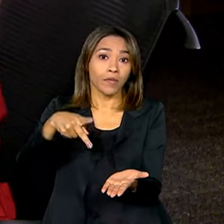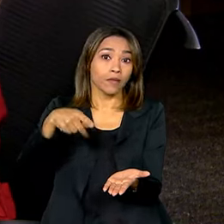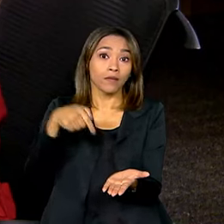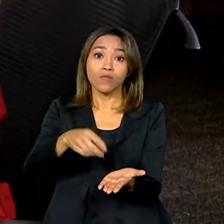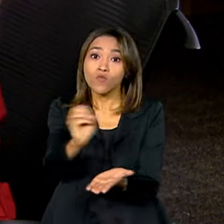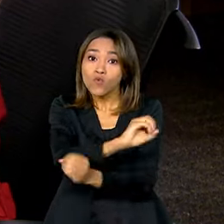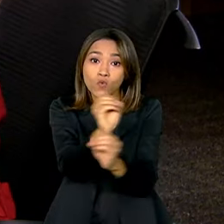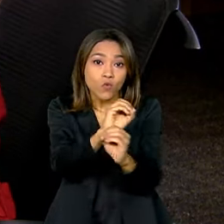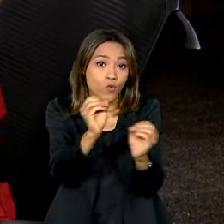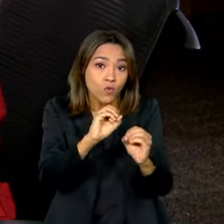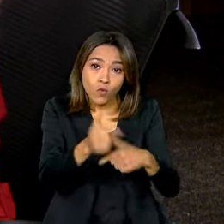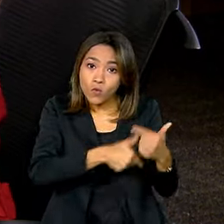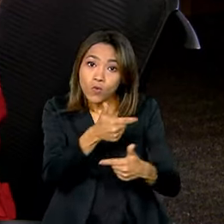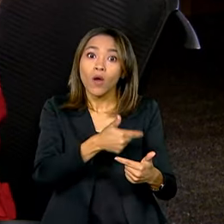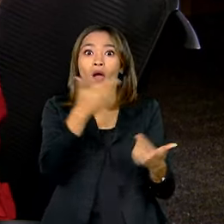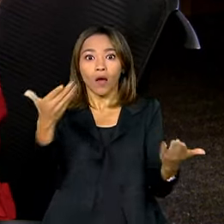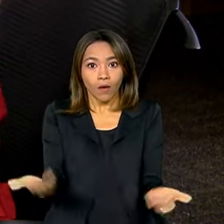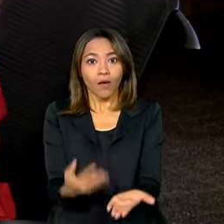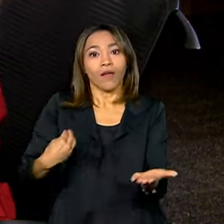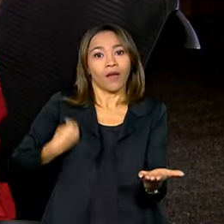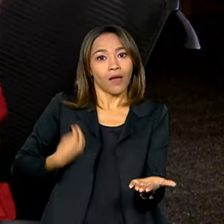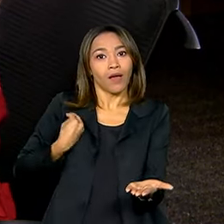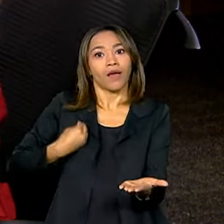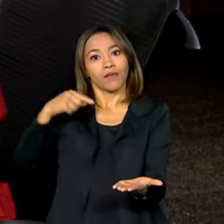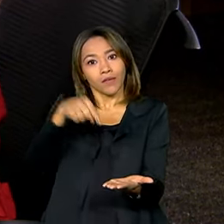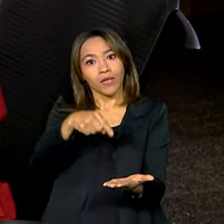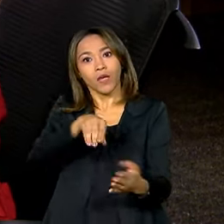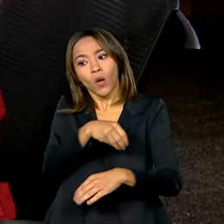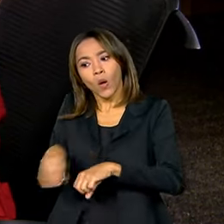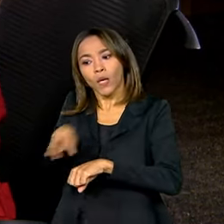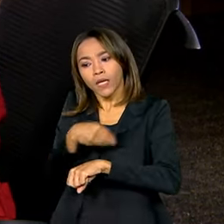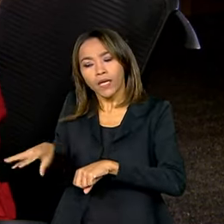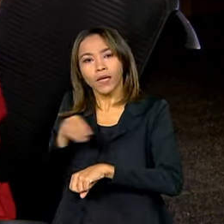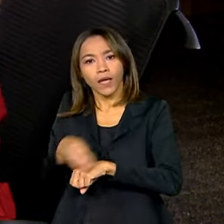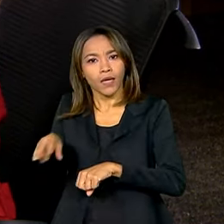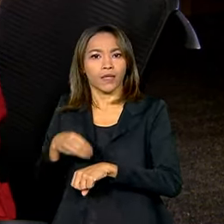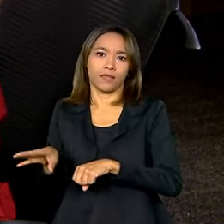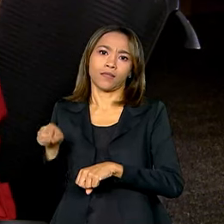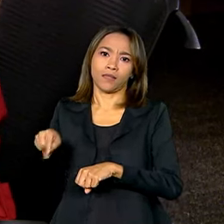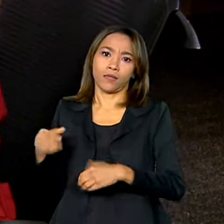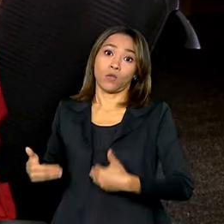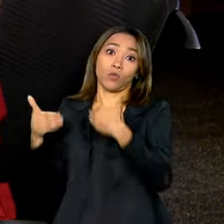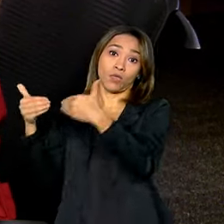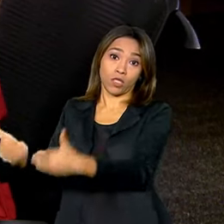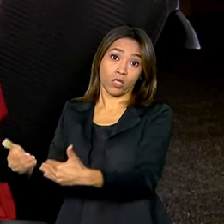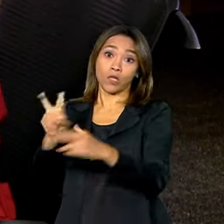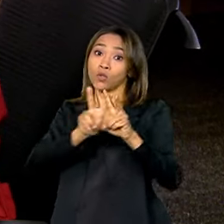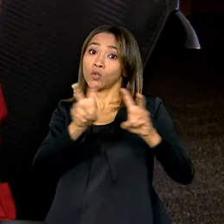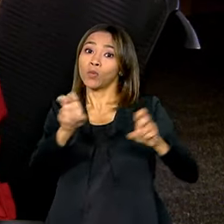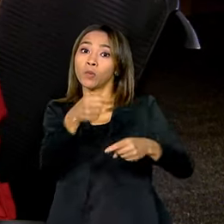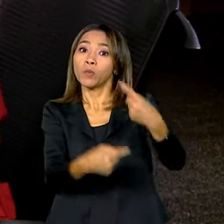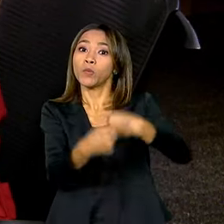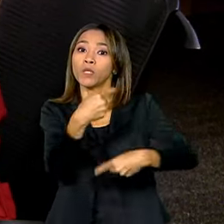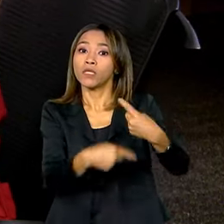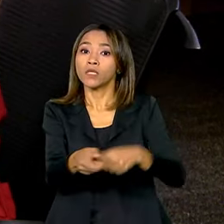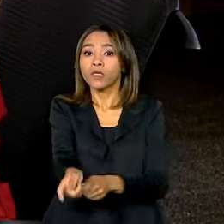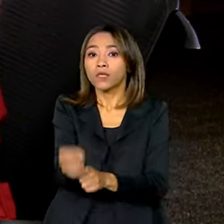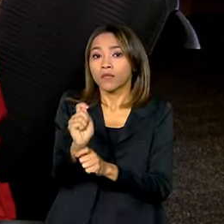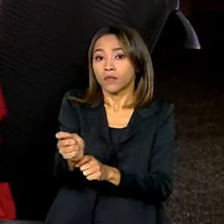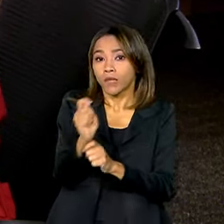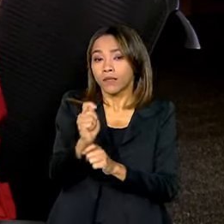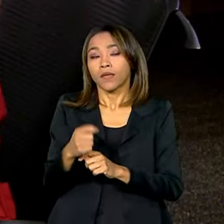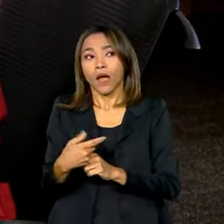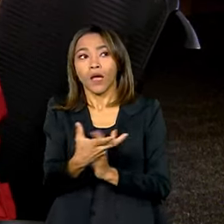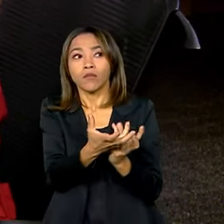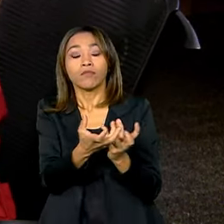órgão de assessoramento do Ministério no que diz respeito às políticas da pesca e da aquicultura. E esse conselho, através